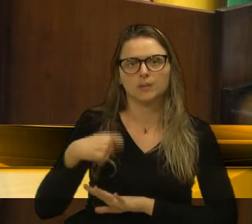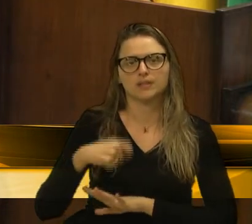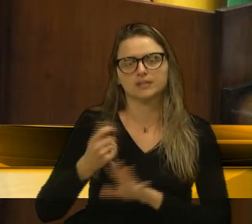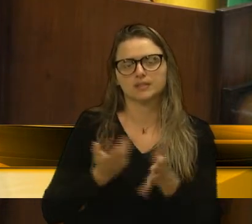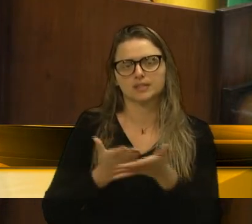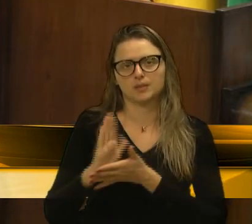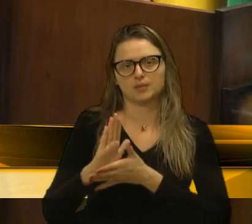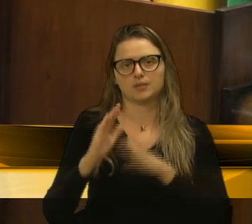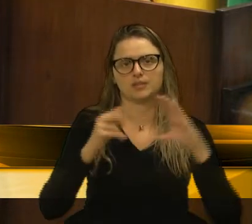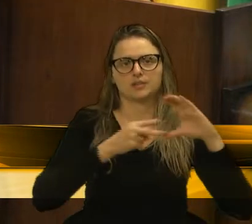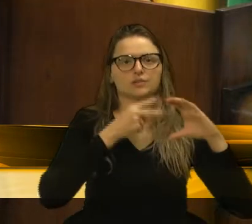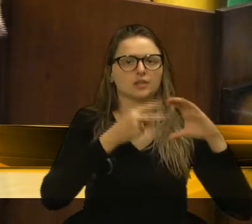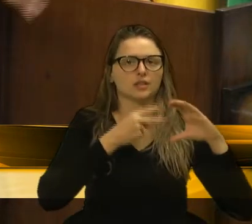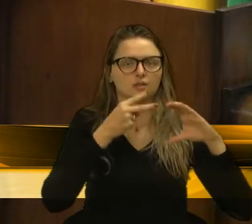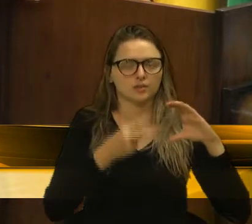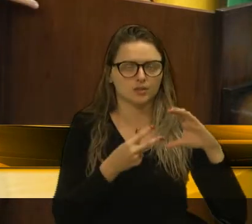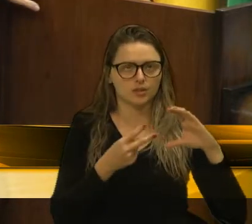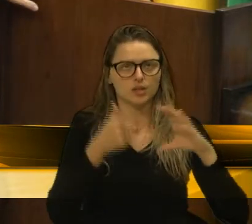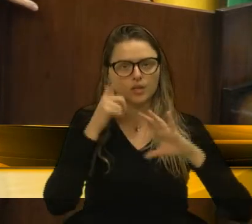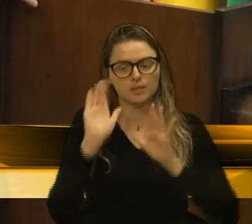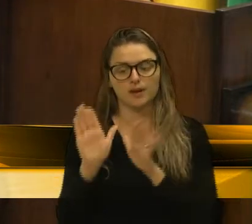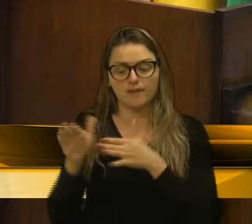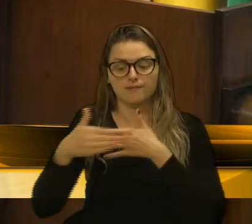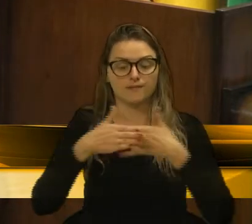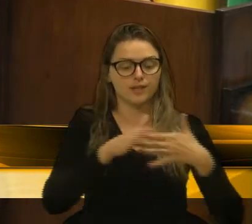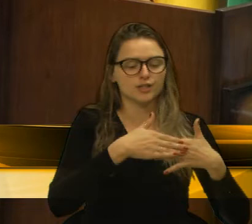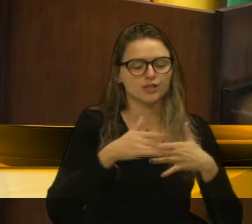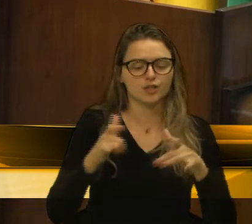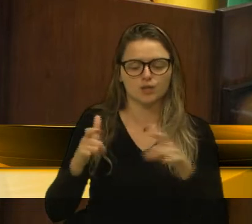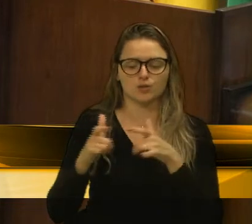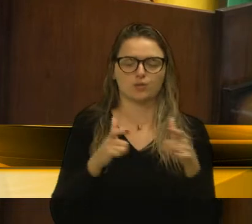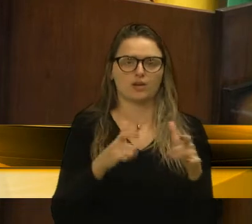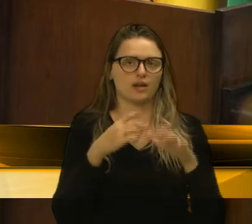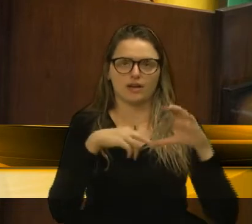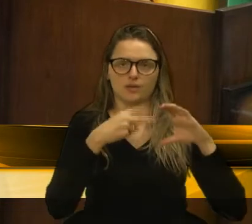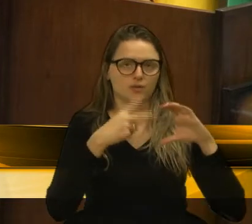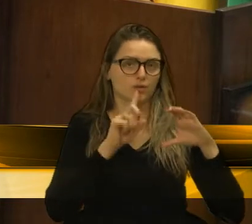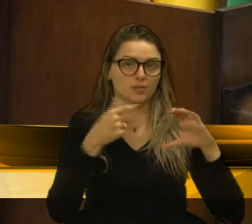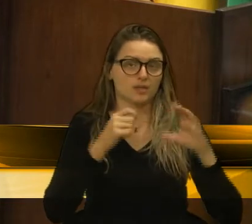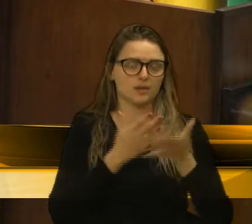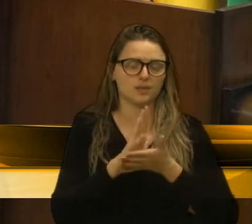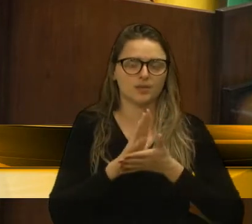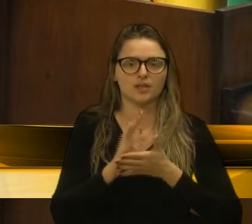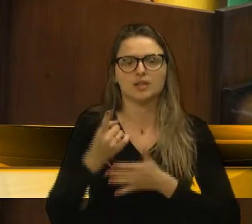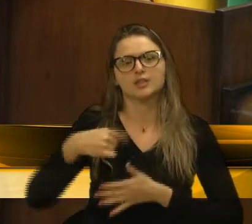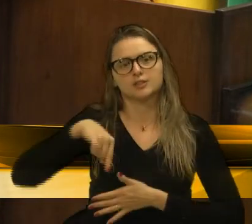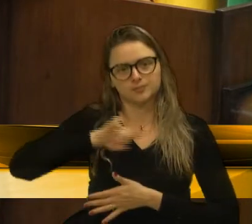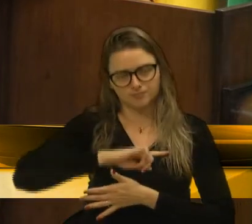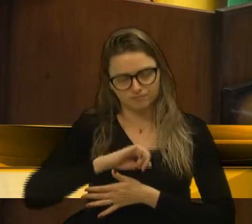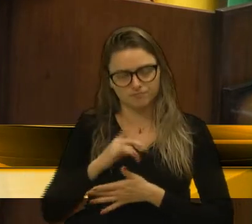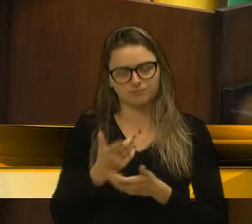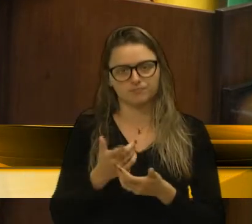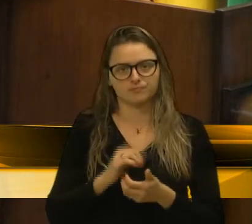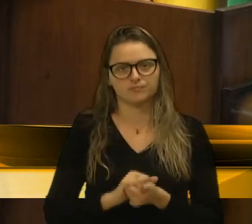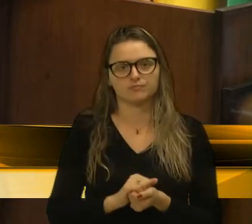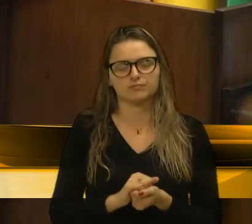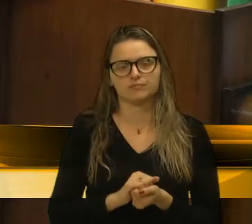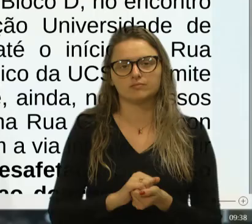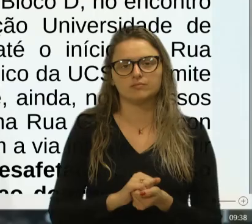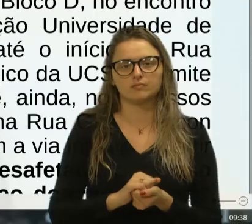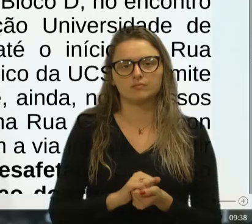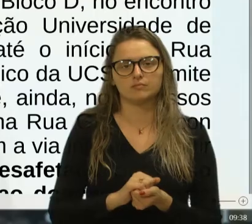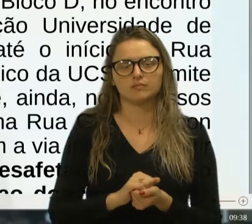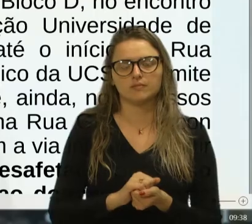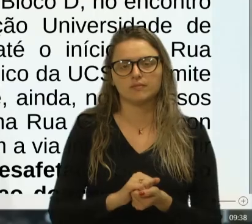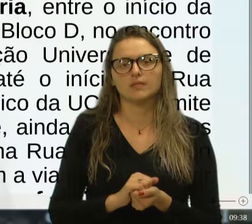Câmara para fechar lá os seus espaços. O que nós conseguimos foi garantir, pode subir um pouco, garantir a